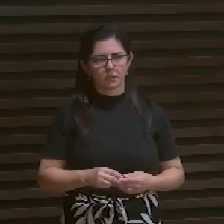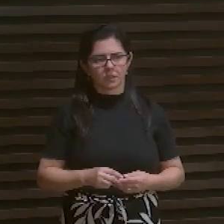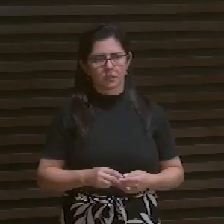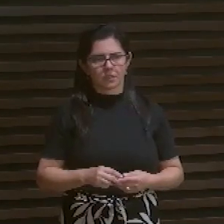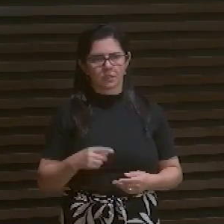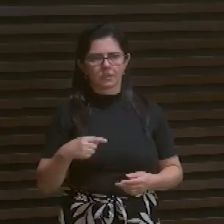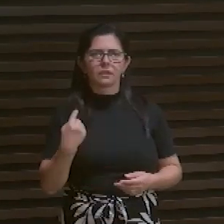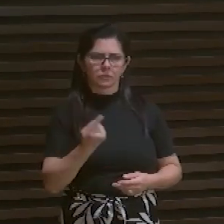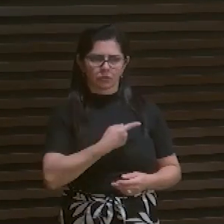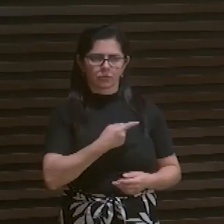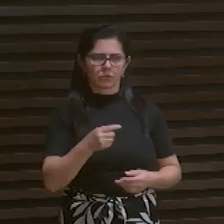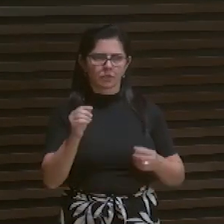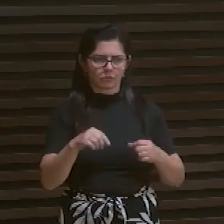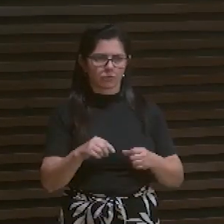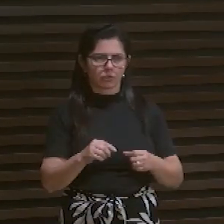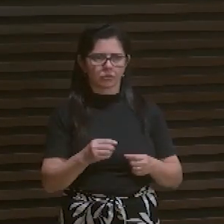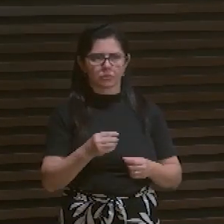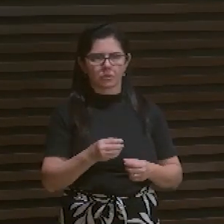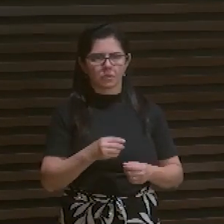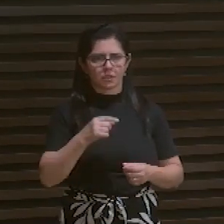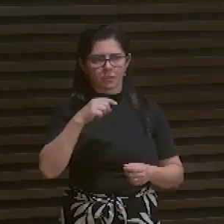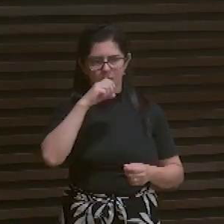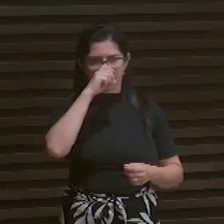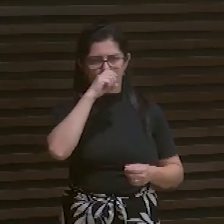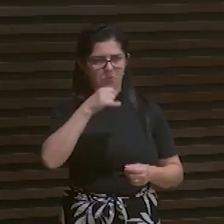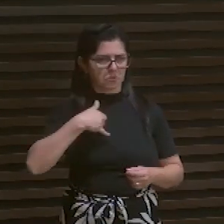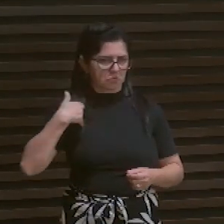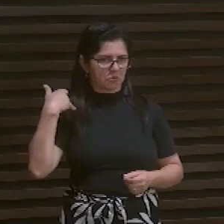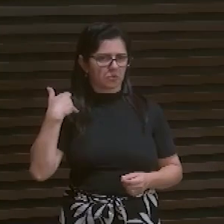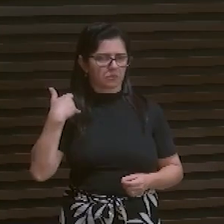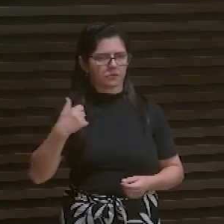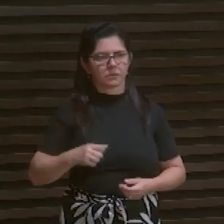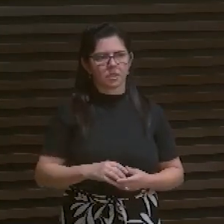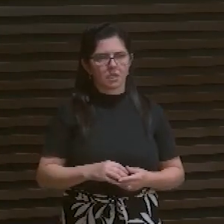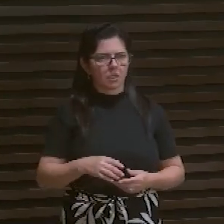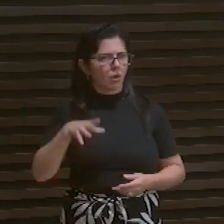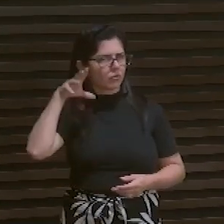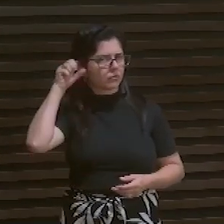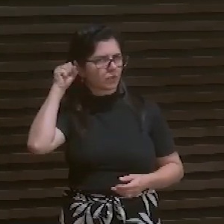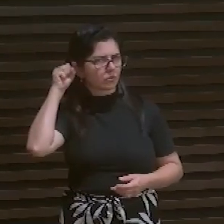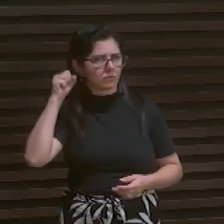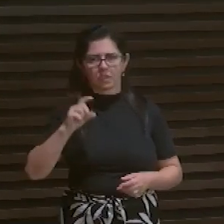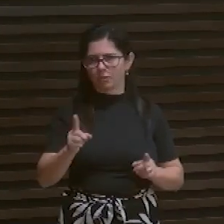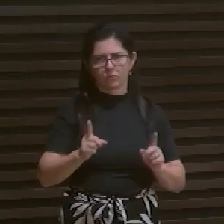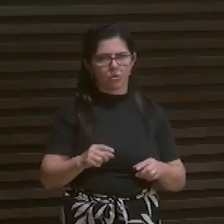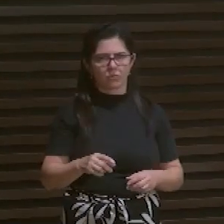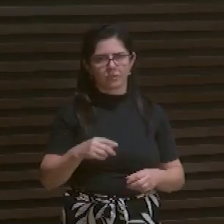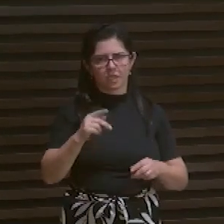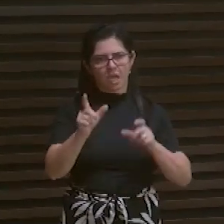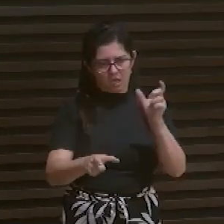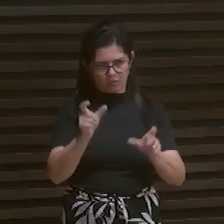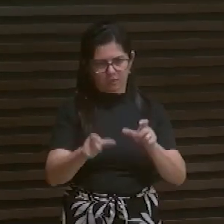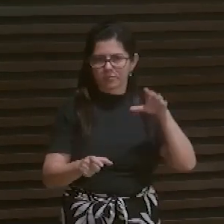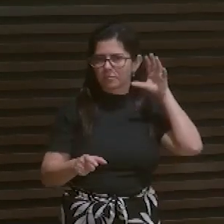outro. Eu prefiro ouvir um, então não vou ouvir outro, porque isso é um parâmetro, né? Se eu